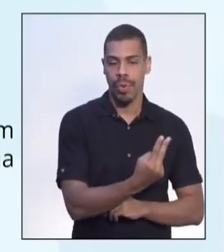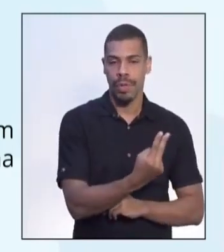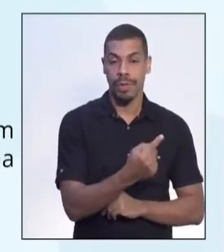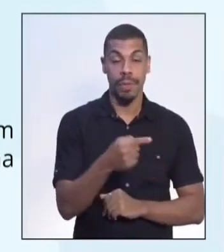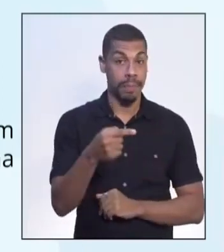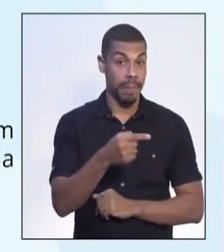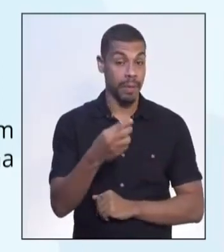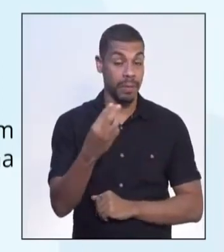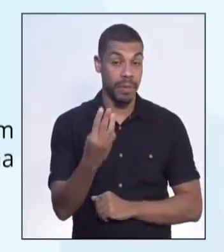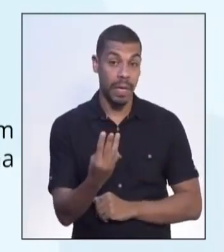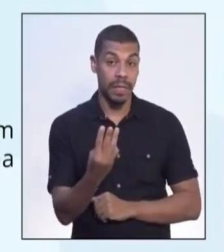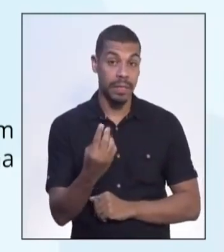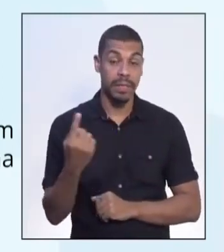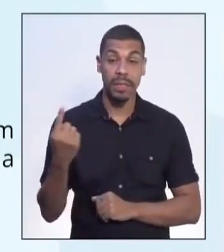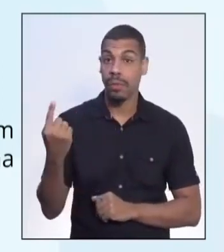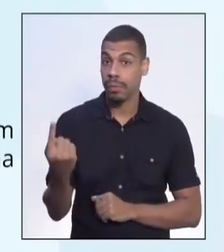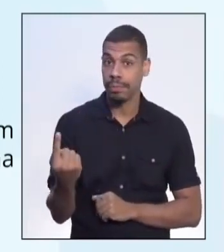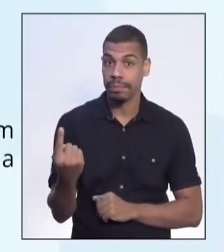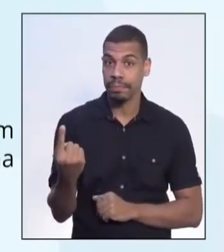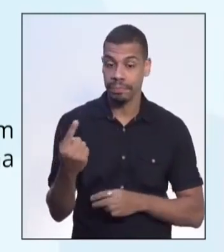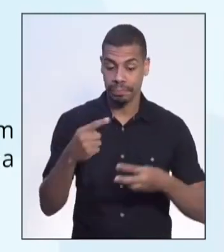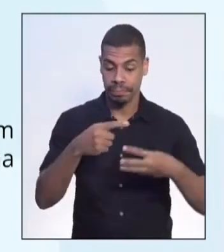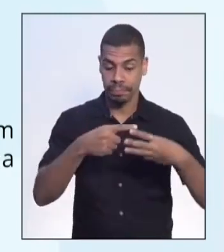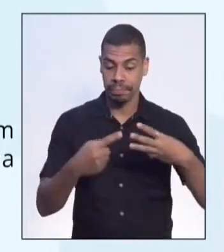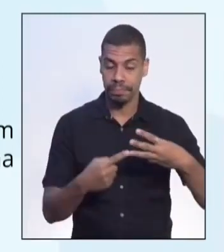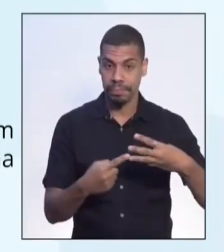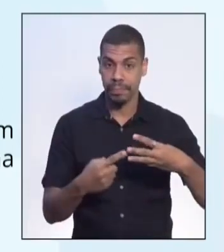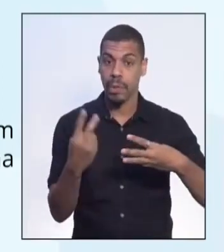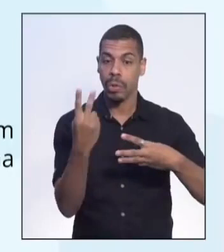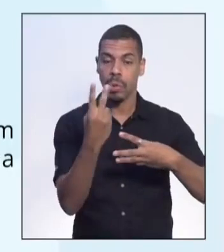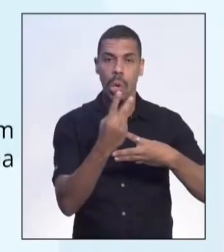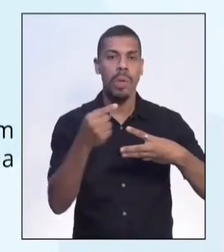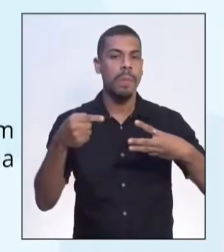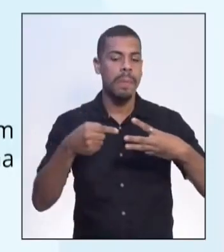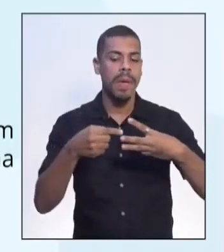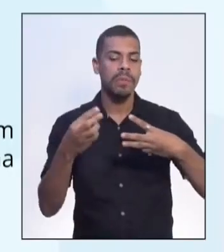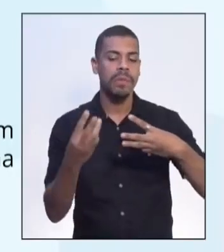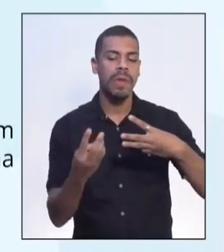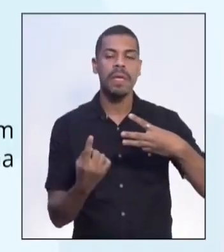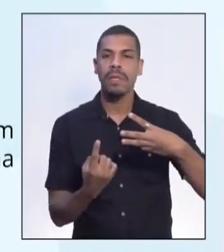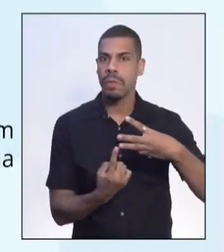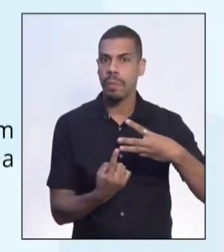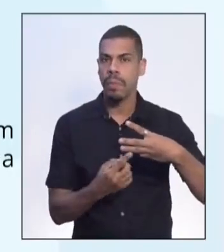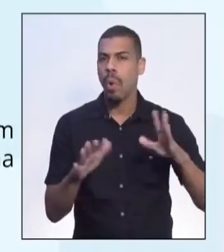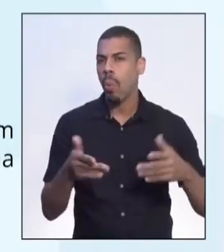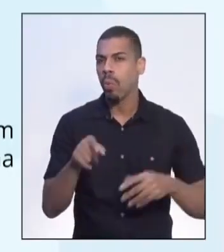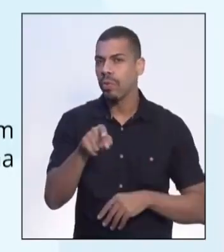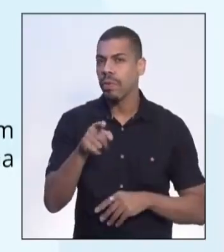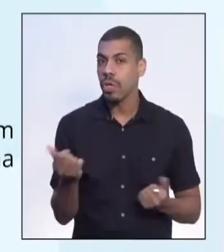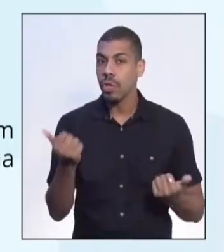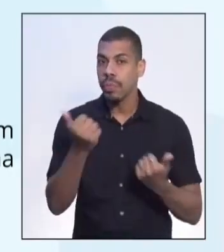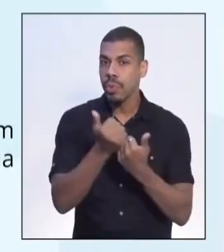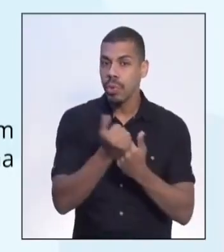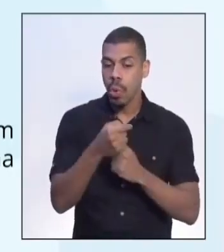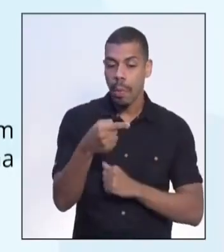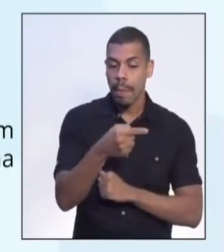2 menos 3 e 1. Presta atenção, quando você for substituir o menos 3,